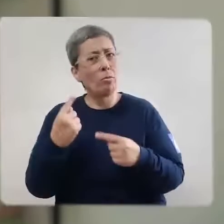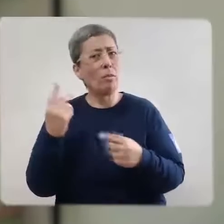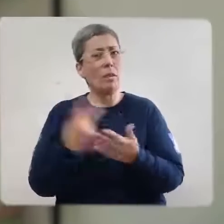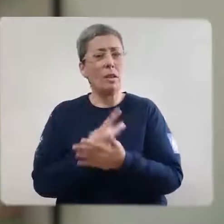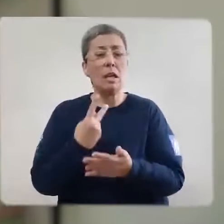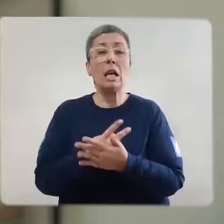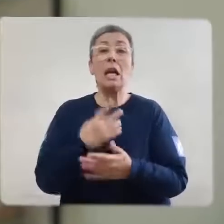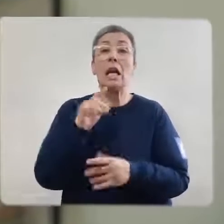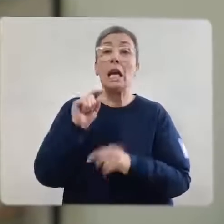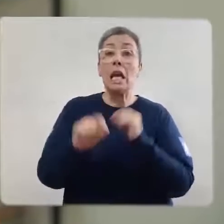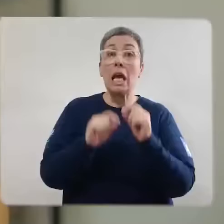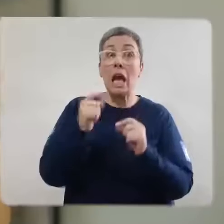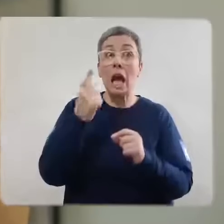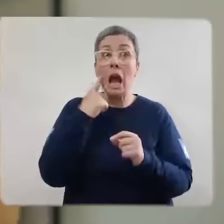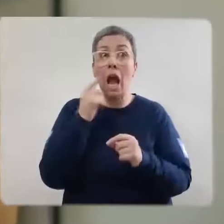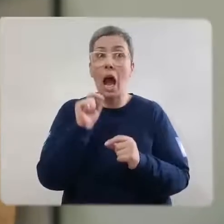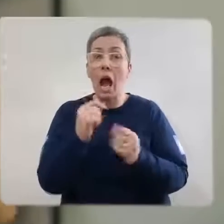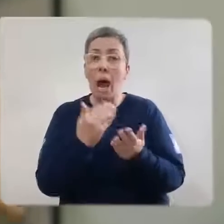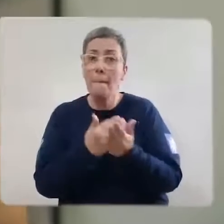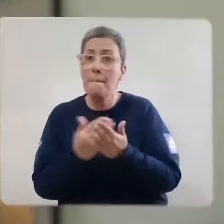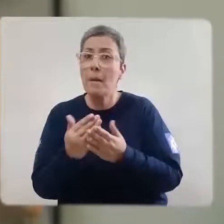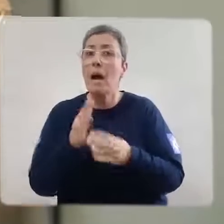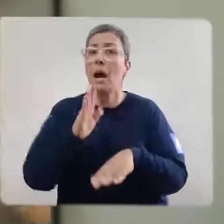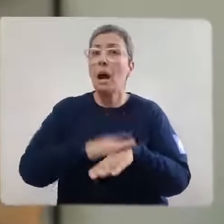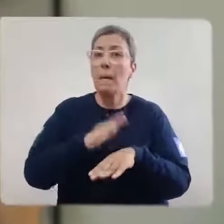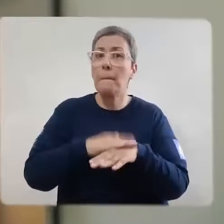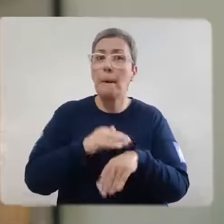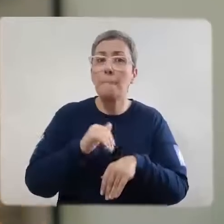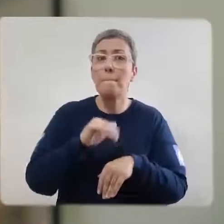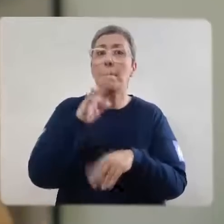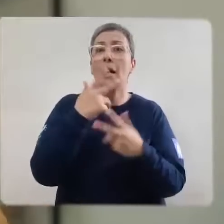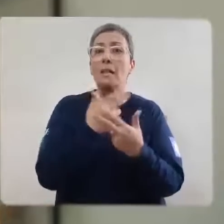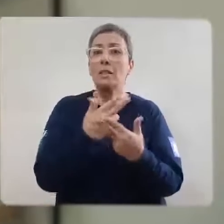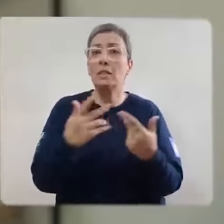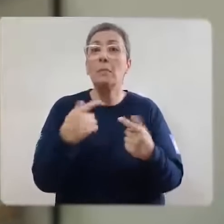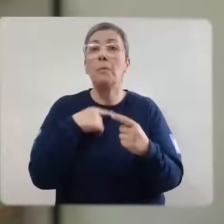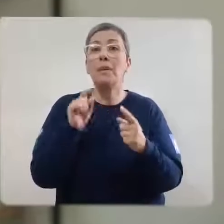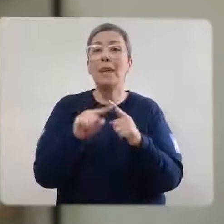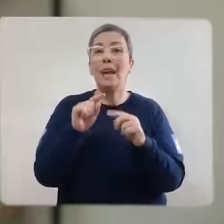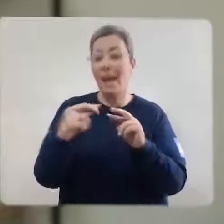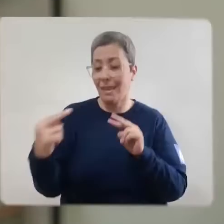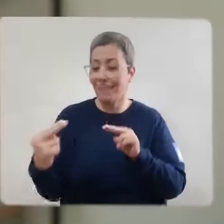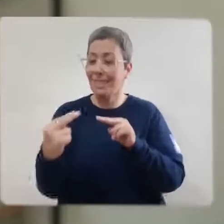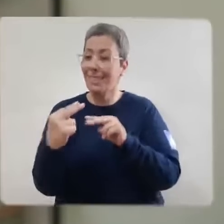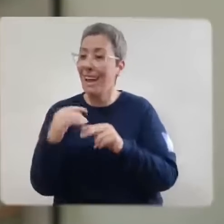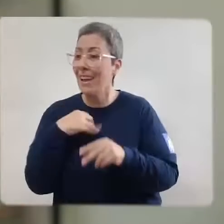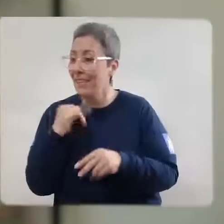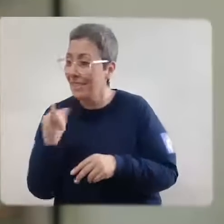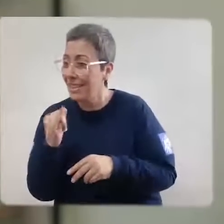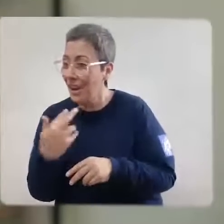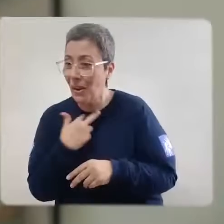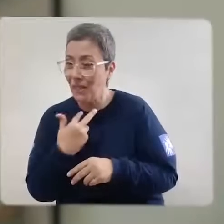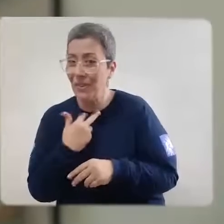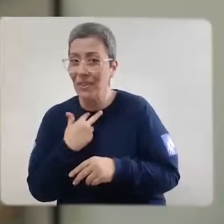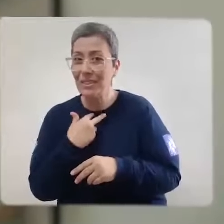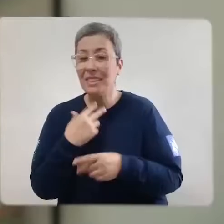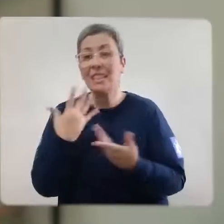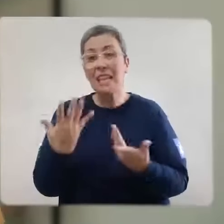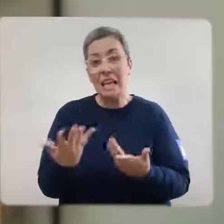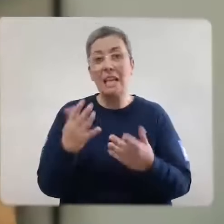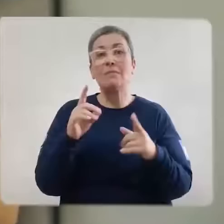faz. E aí ele passa a fazer isso com maior frequência para ter a sua atenção de dizer o que ele não pode